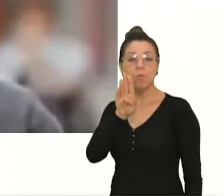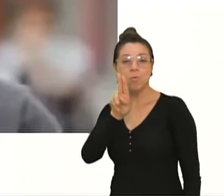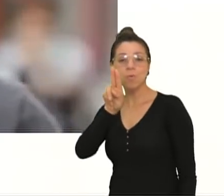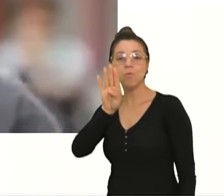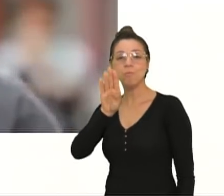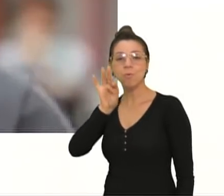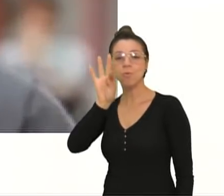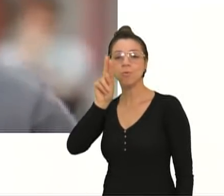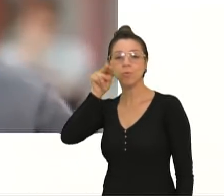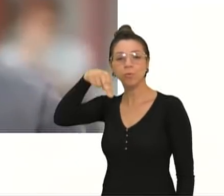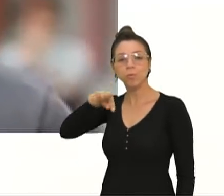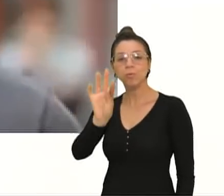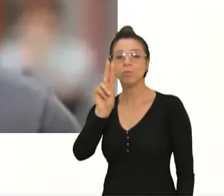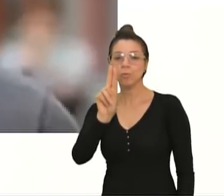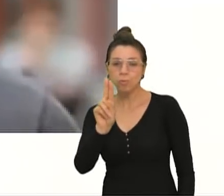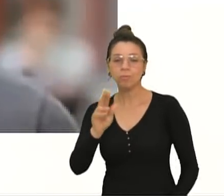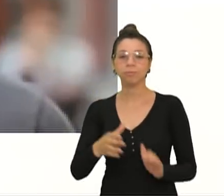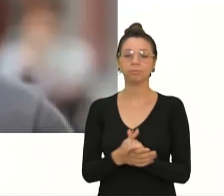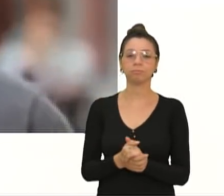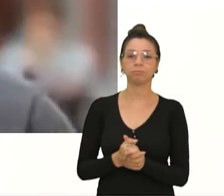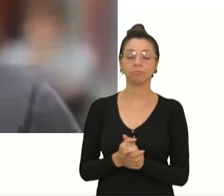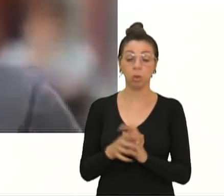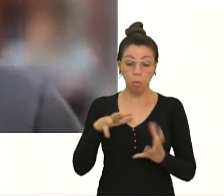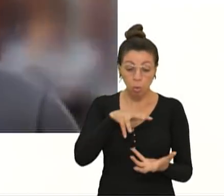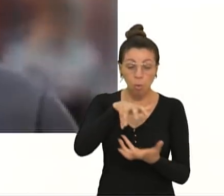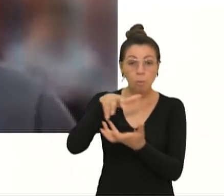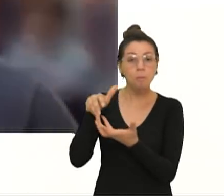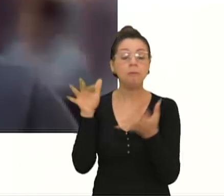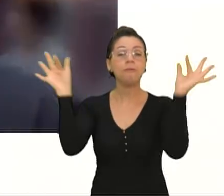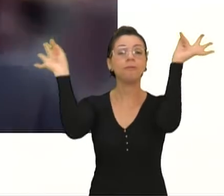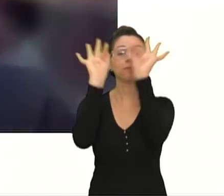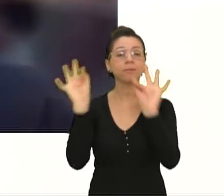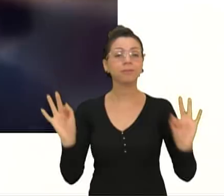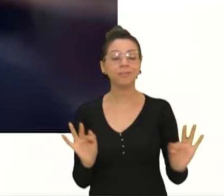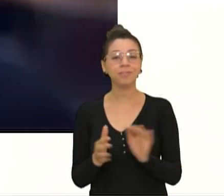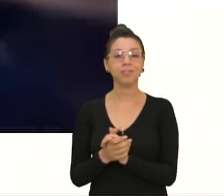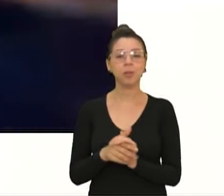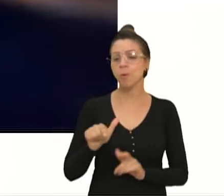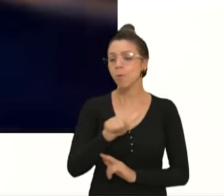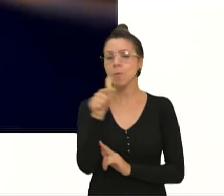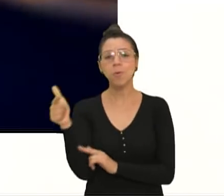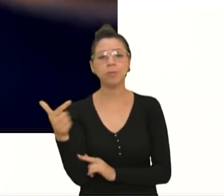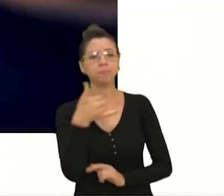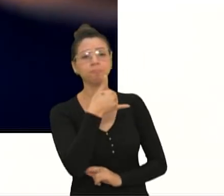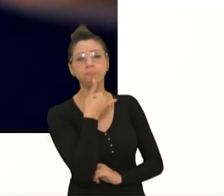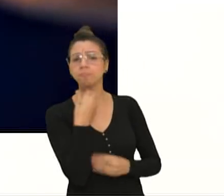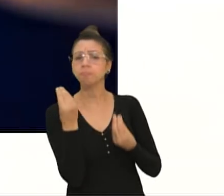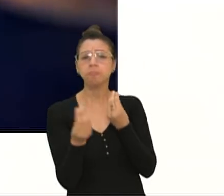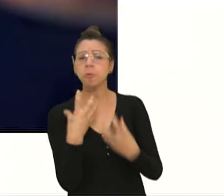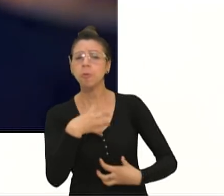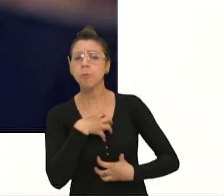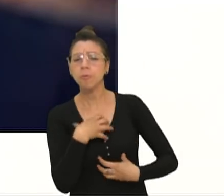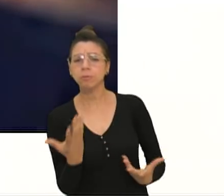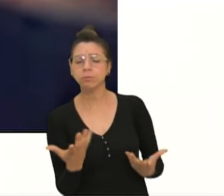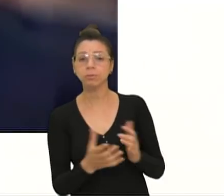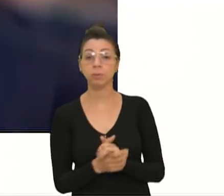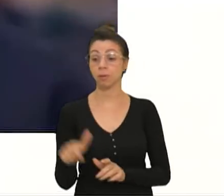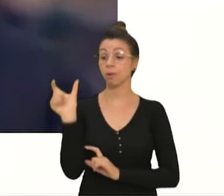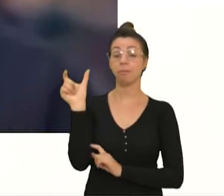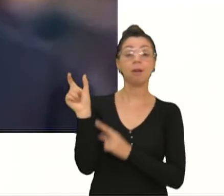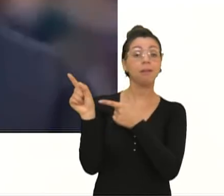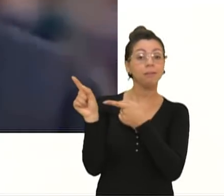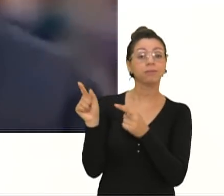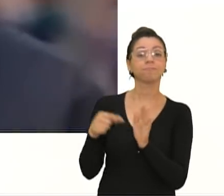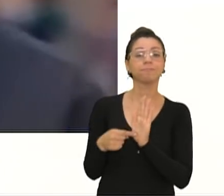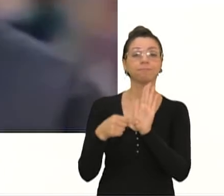tio. Como uma de nós poderia ficar feliz se todas as outras iriam ficar tristes? Ubuntu é uma palavra